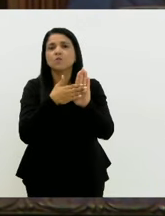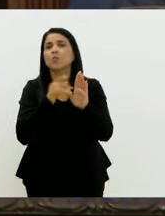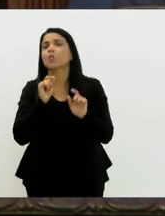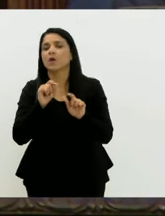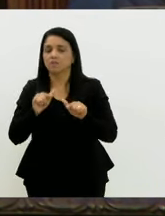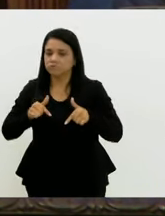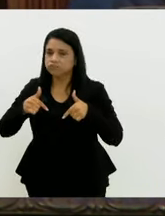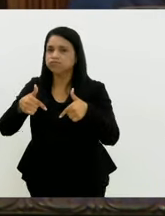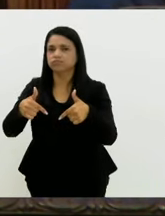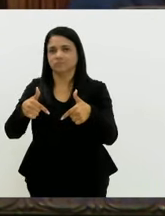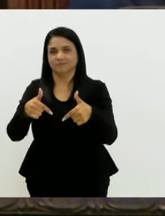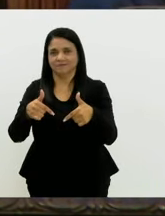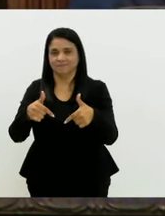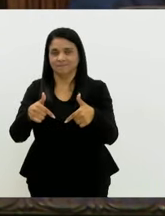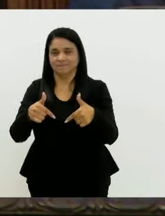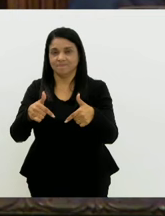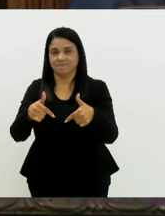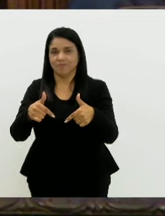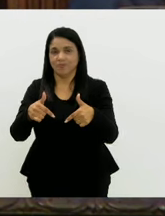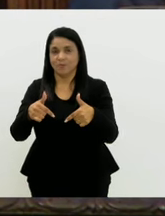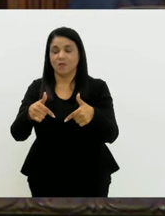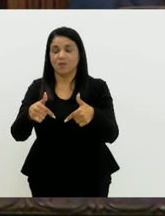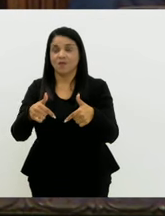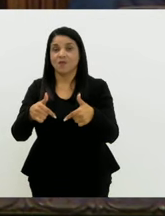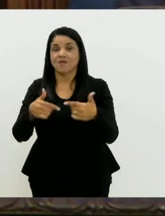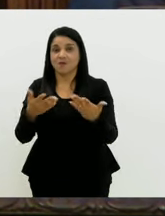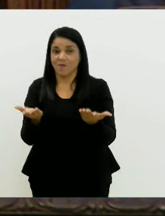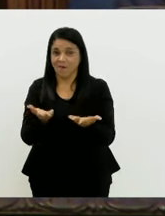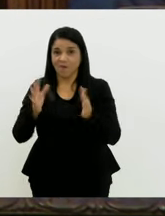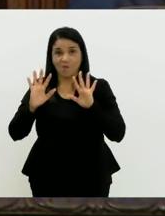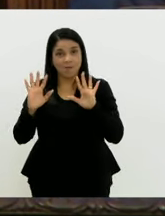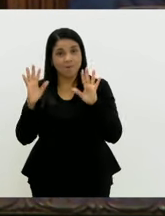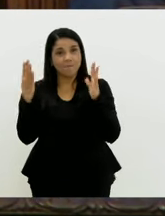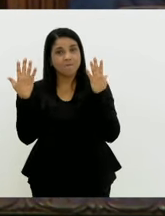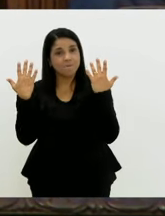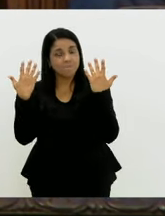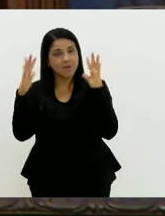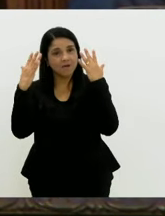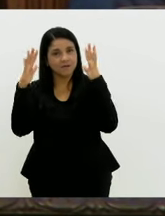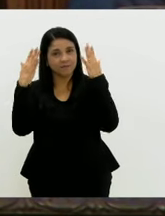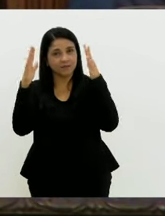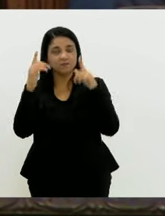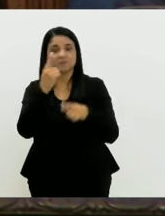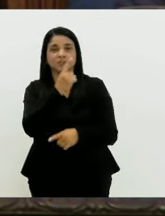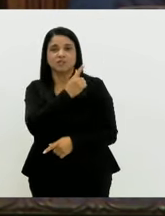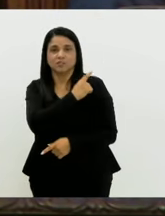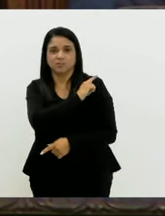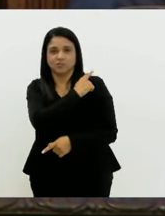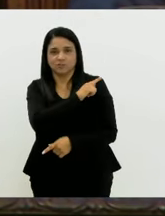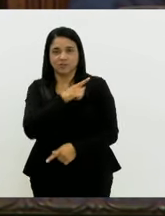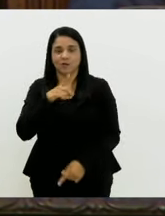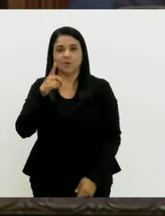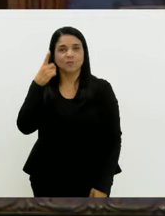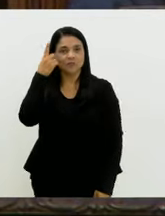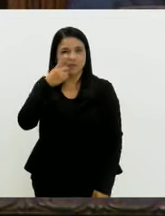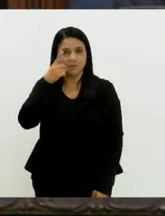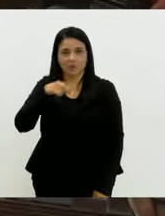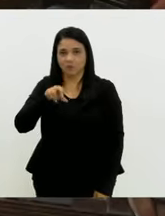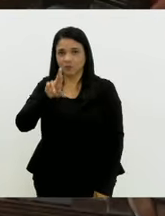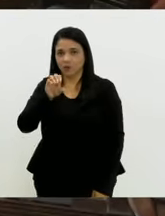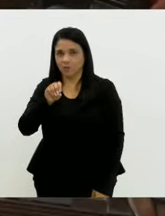isso, deputado, eu parabenizo pela gestão que Vossa Excelência tem feito à frente dessa